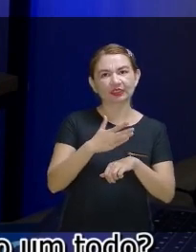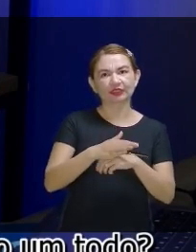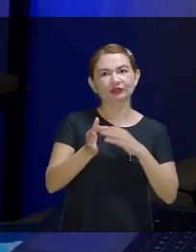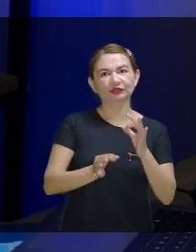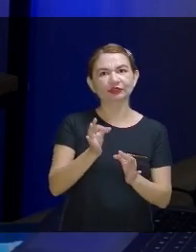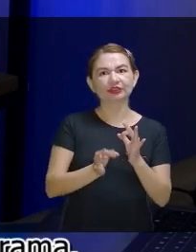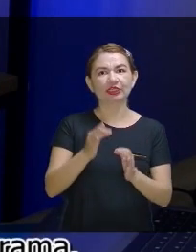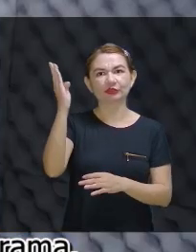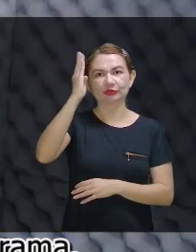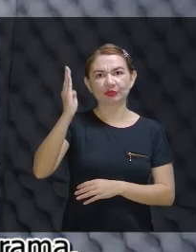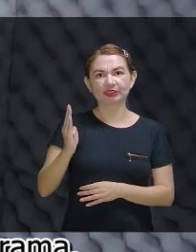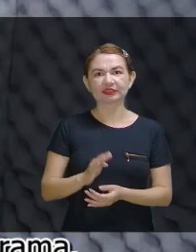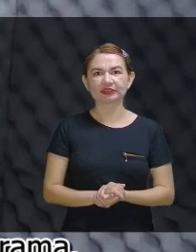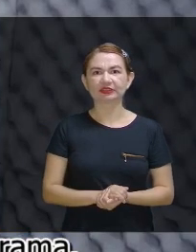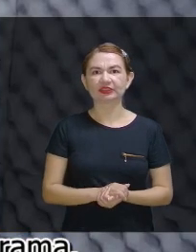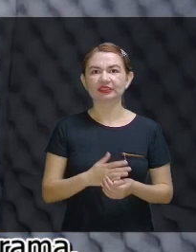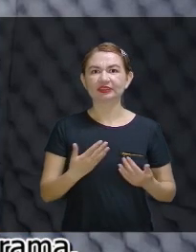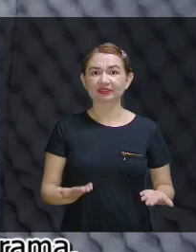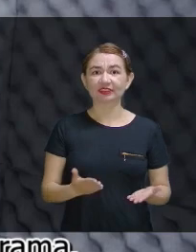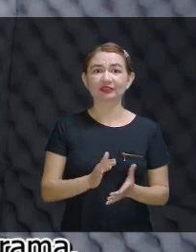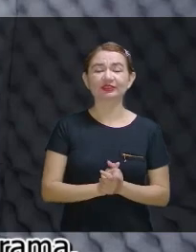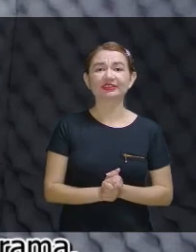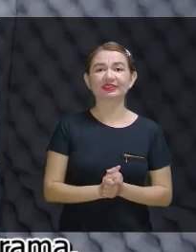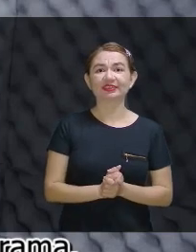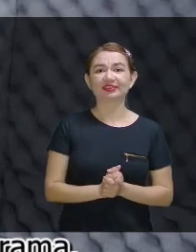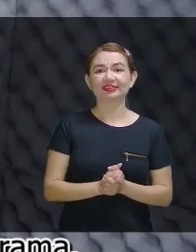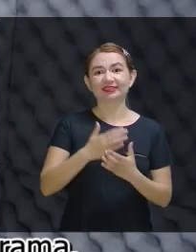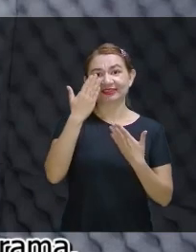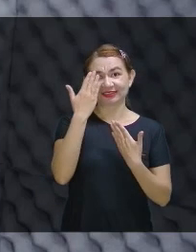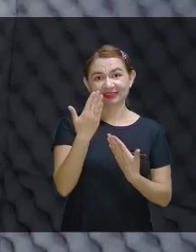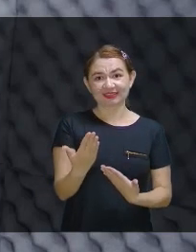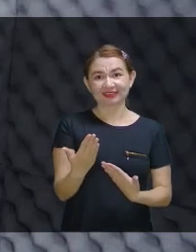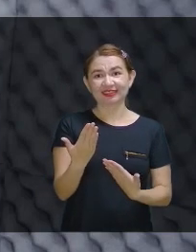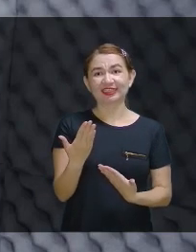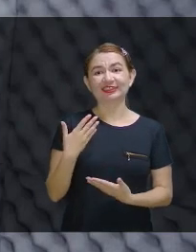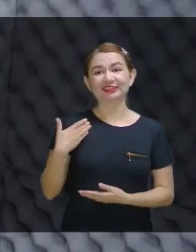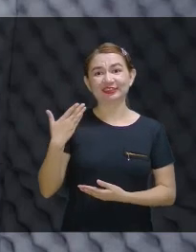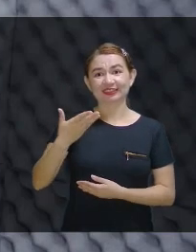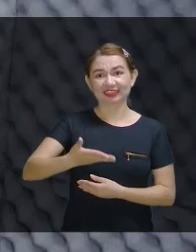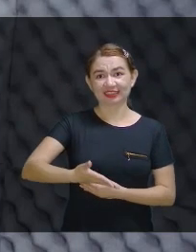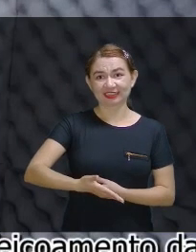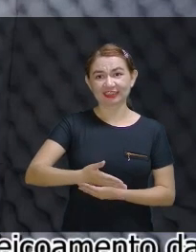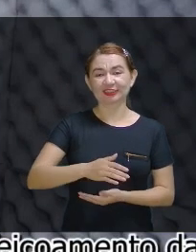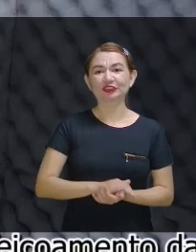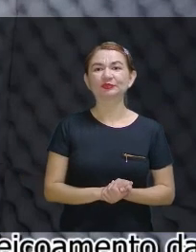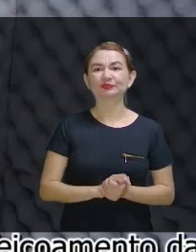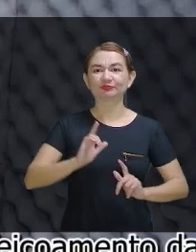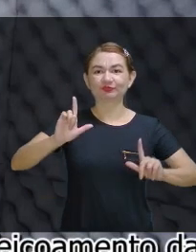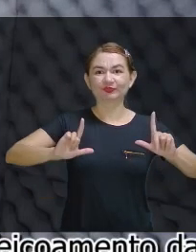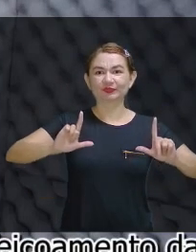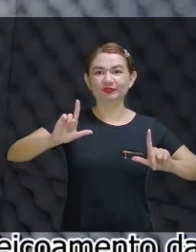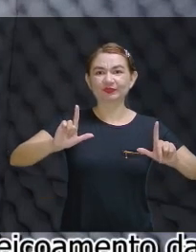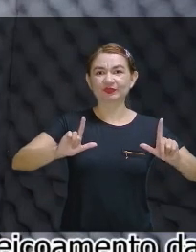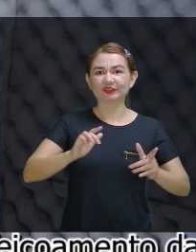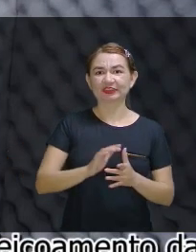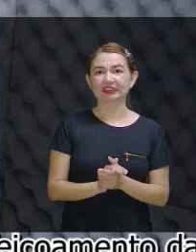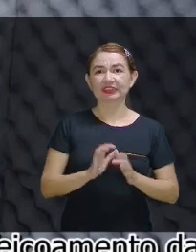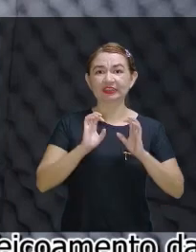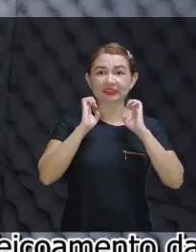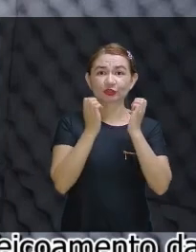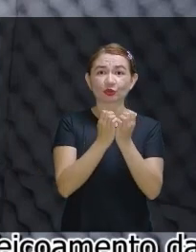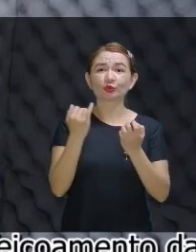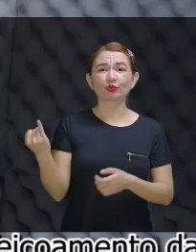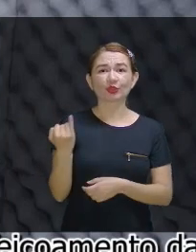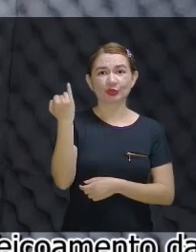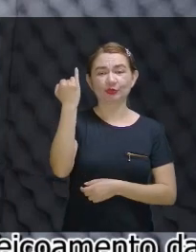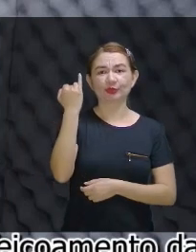como um todo? Pois bem, Orion, agradeço a participação nesse programa. Prazer, nosso. Foco na desembargadora Vanderlei Terezinha